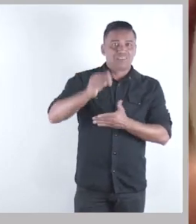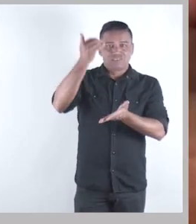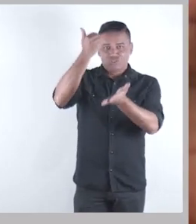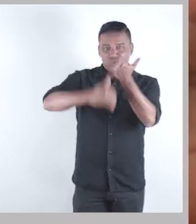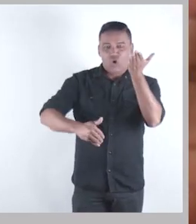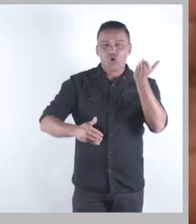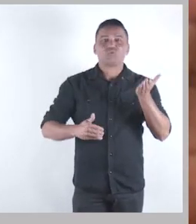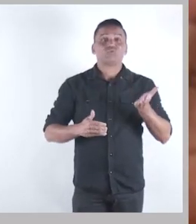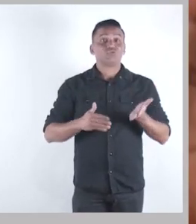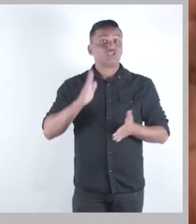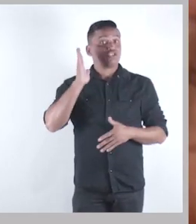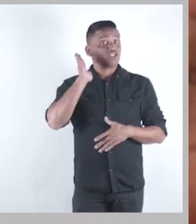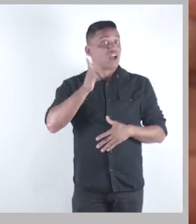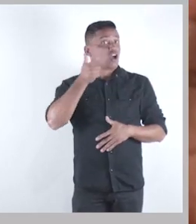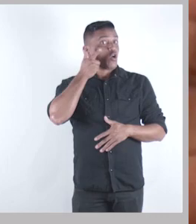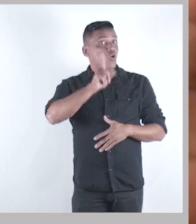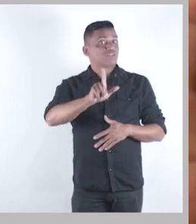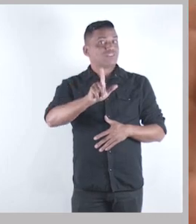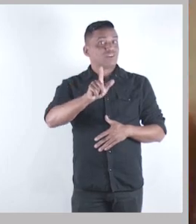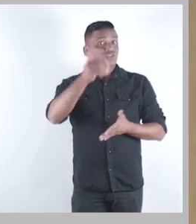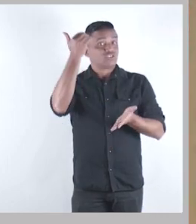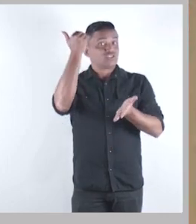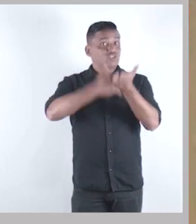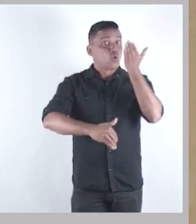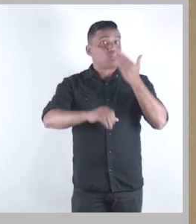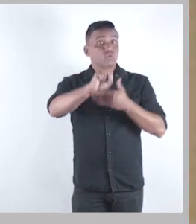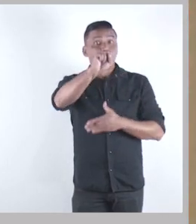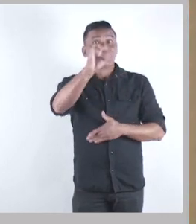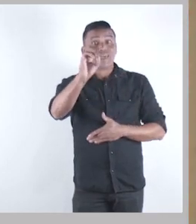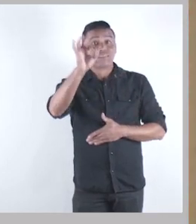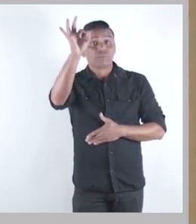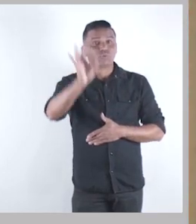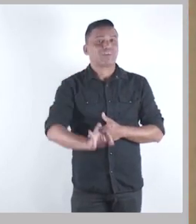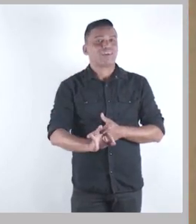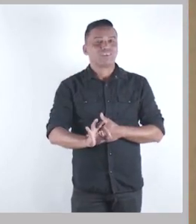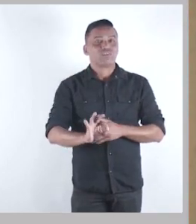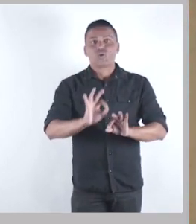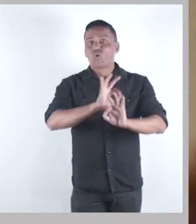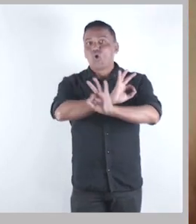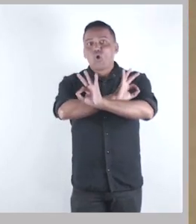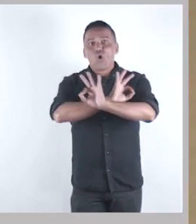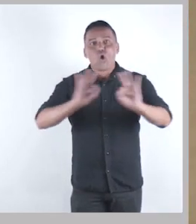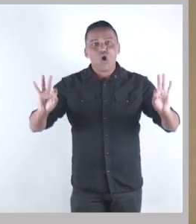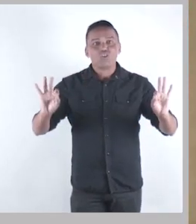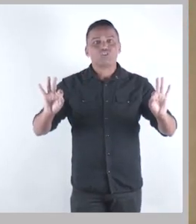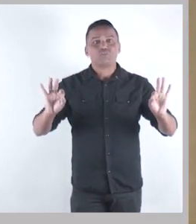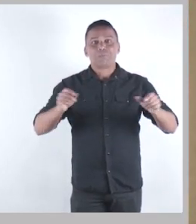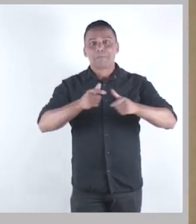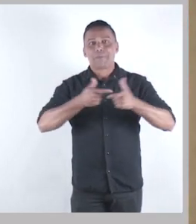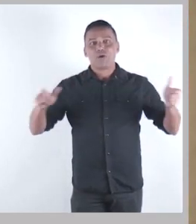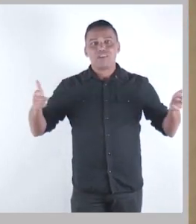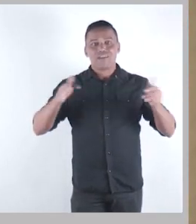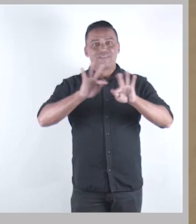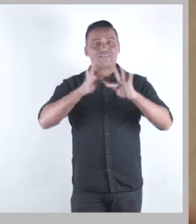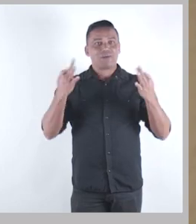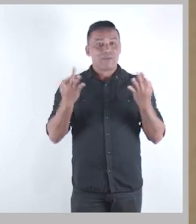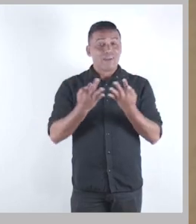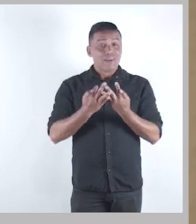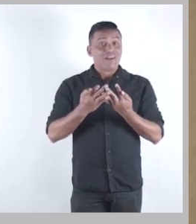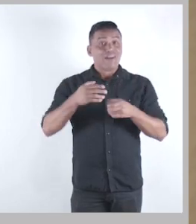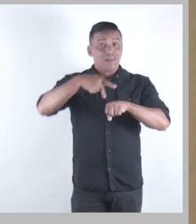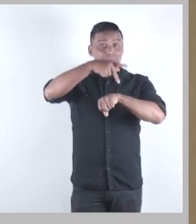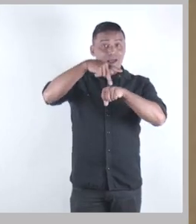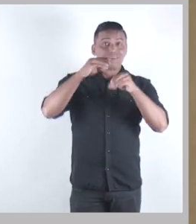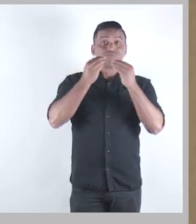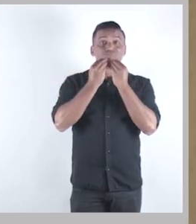inclusive chegamos a um nível de fazer descontos de 80%, o que é ótimo porque a grande maioria das famílias moçambicanas não tem